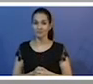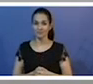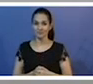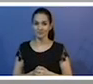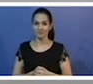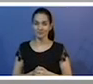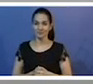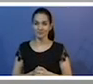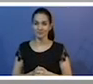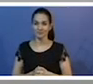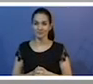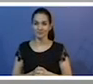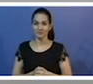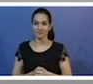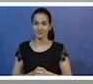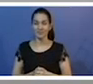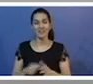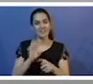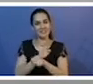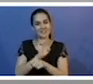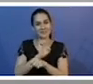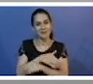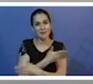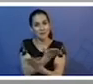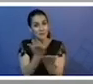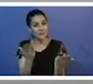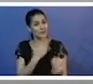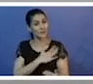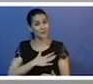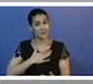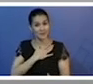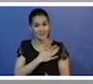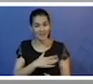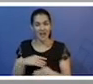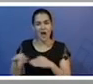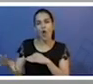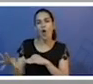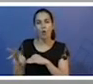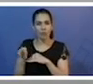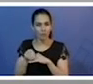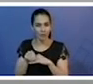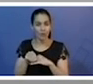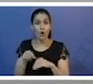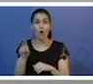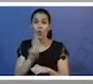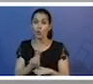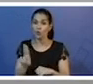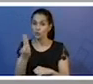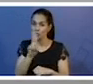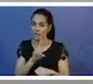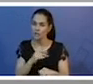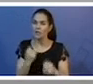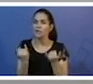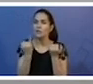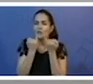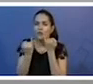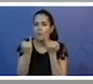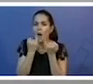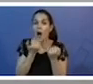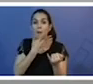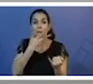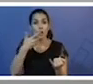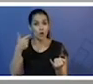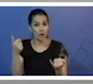ficando por aqui. Eu espero que vocês tenham gostado aí do conteúdo, utilizem algumas informações para melhorar